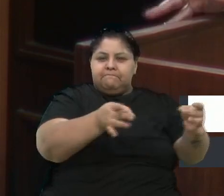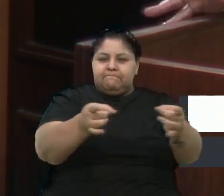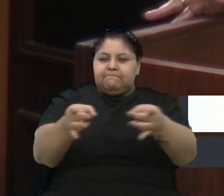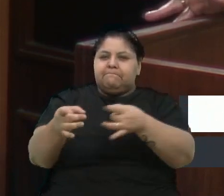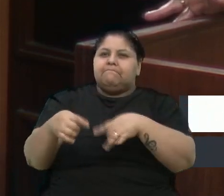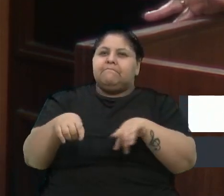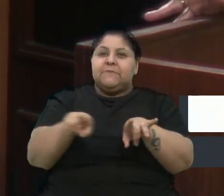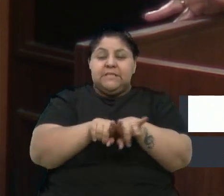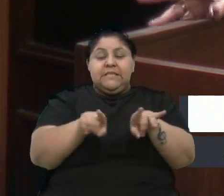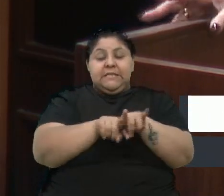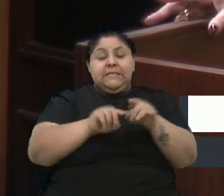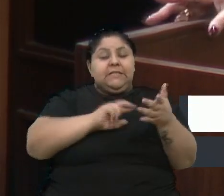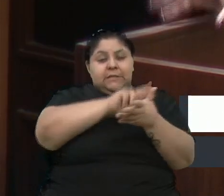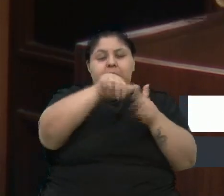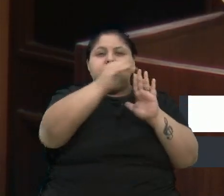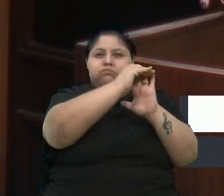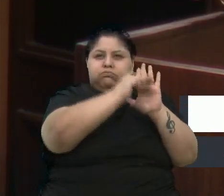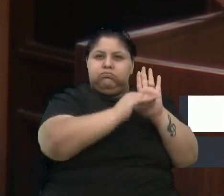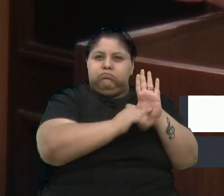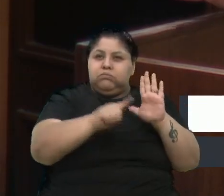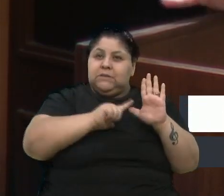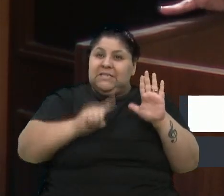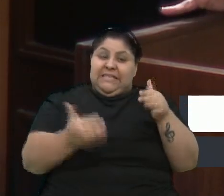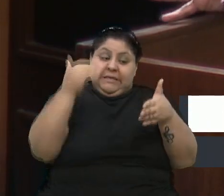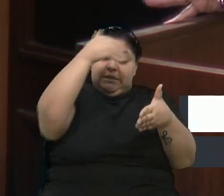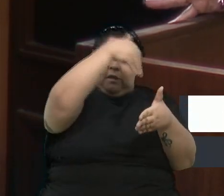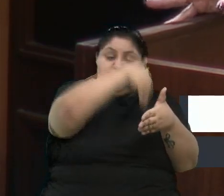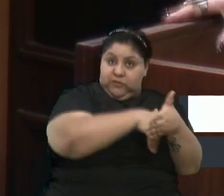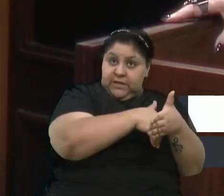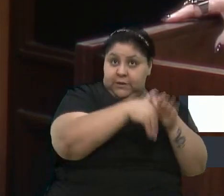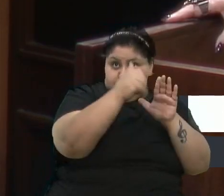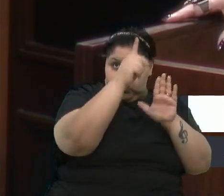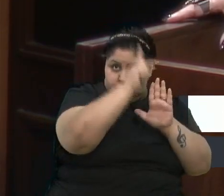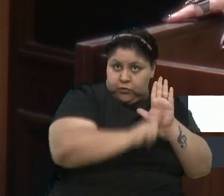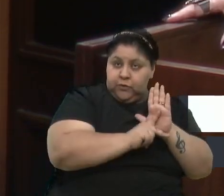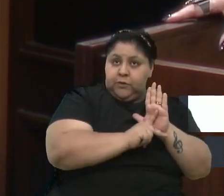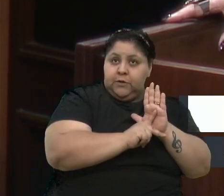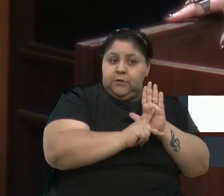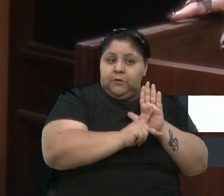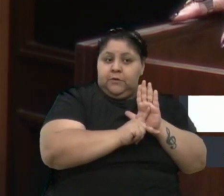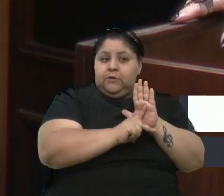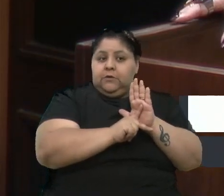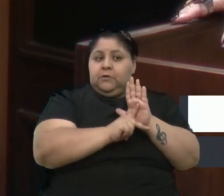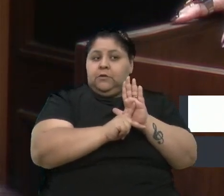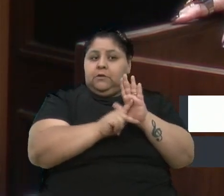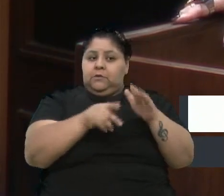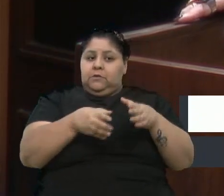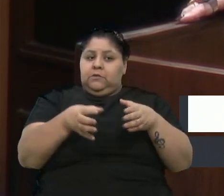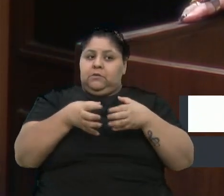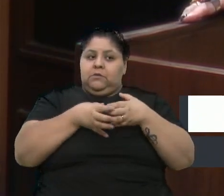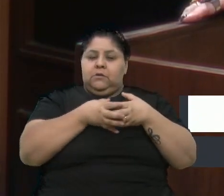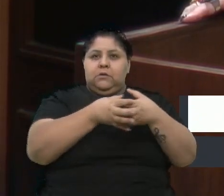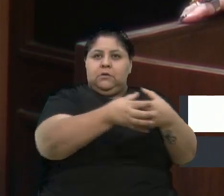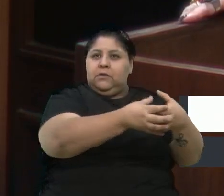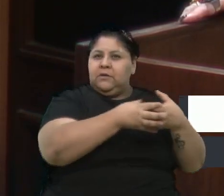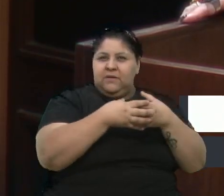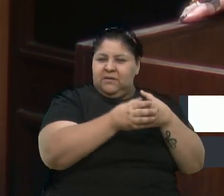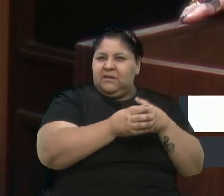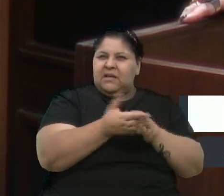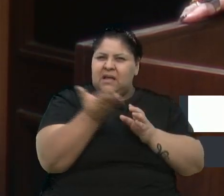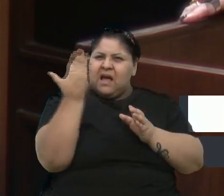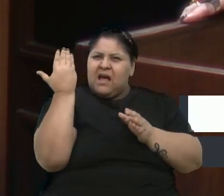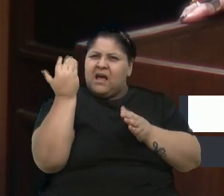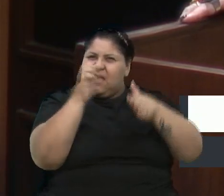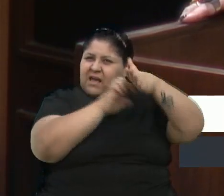várias alternativas, né? Nós temos dentro da economia solidária as cooperativas, aquelas